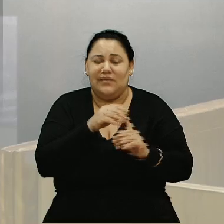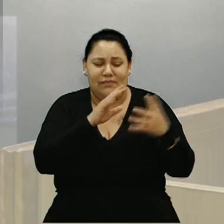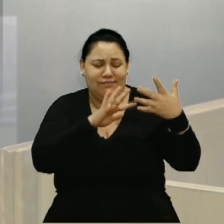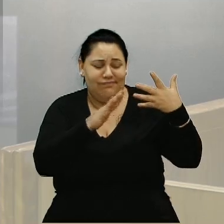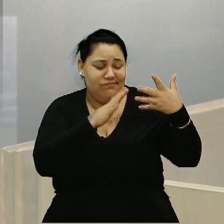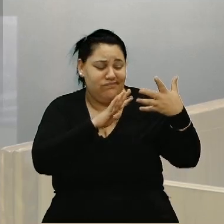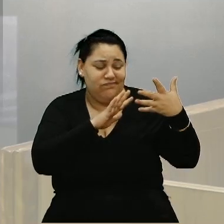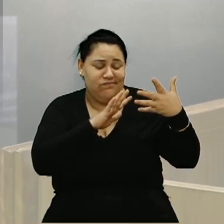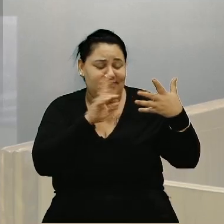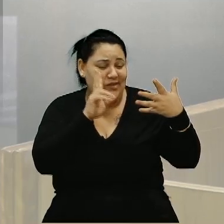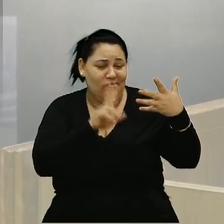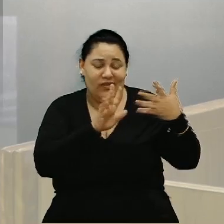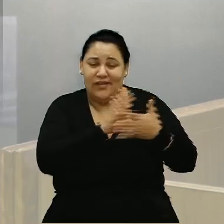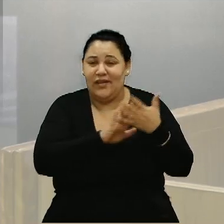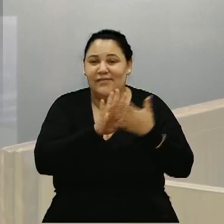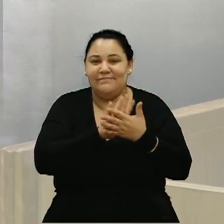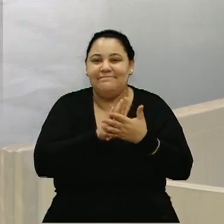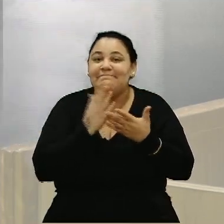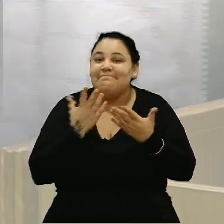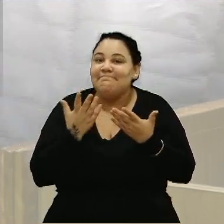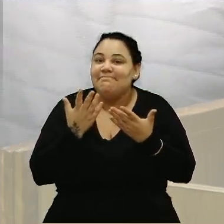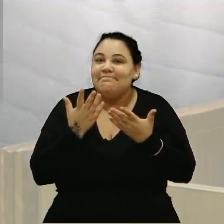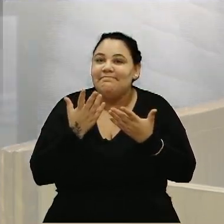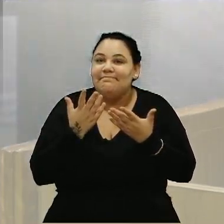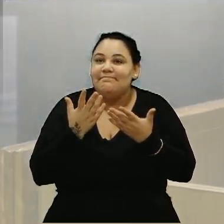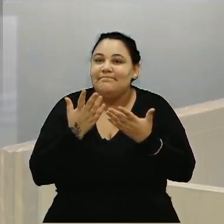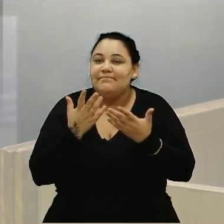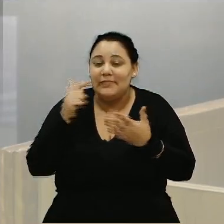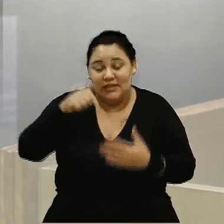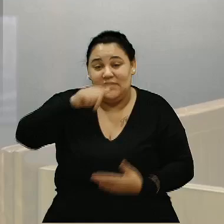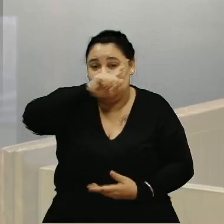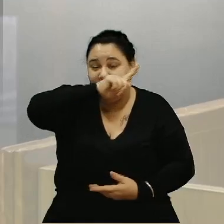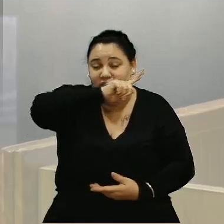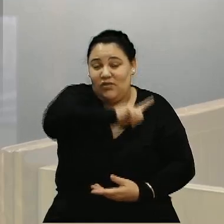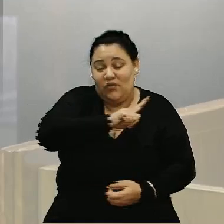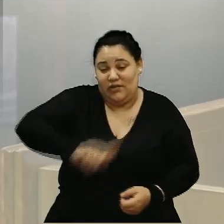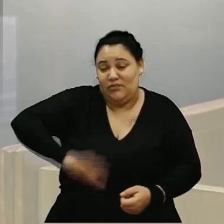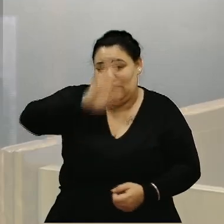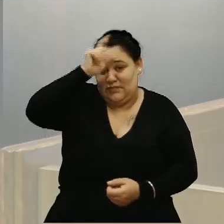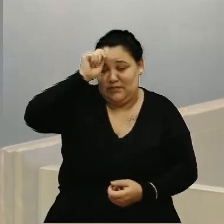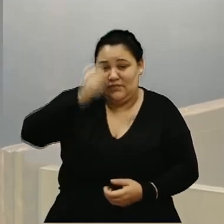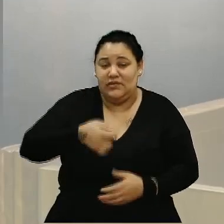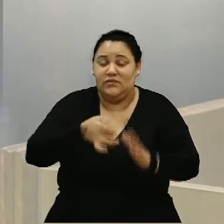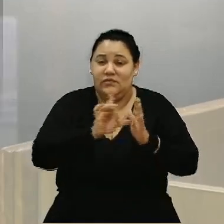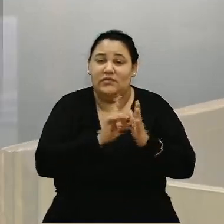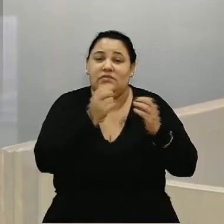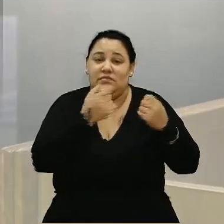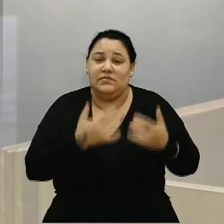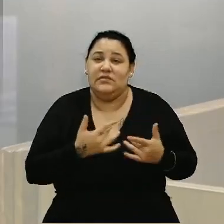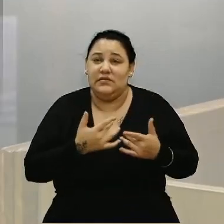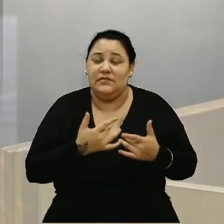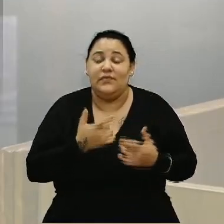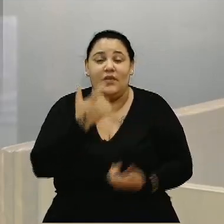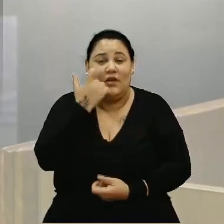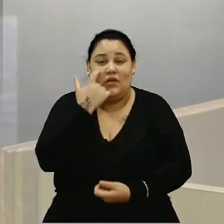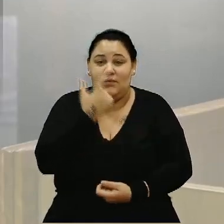invisíveis nesse governo municipal. Então, antes de passar a parte, olha